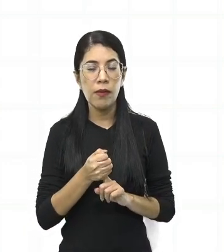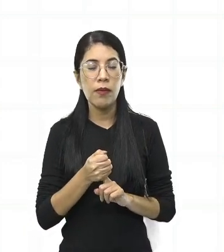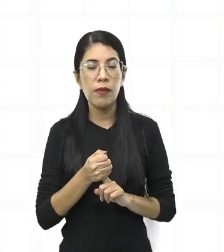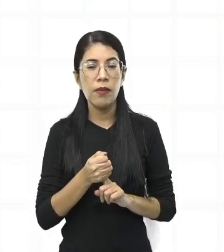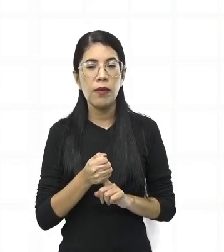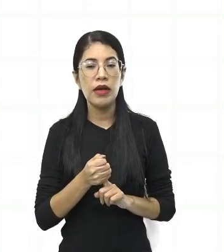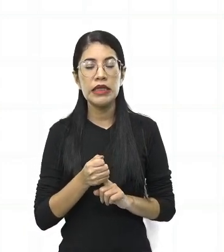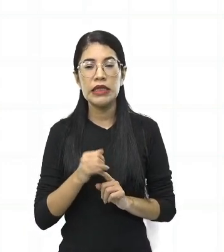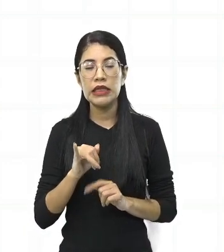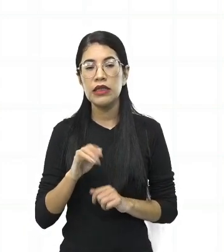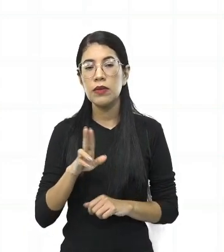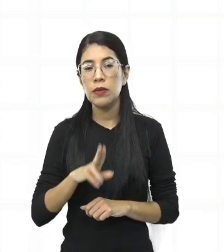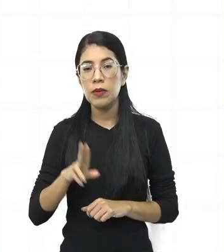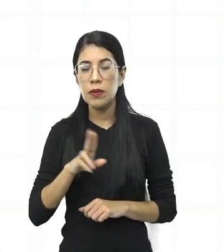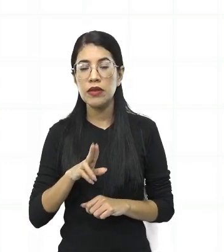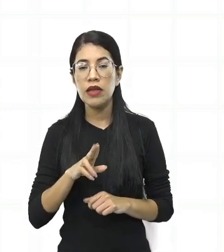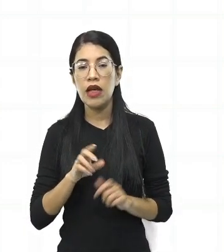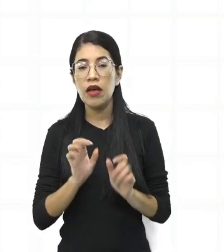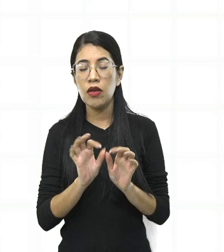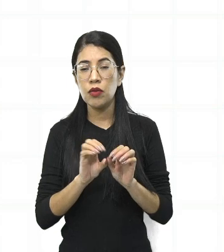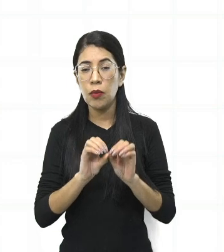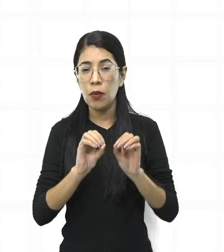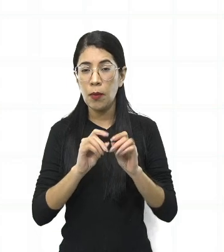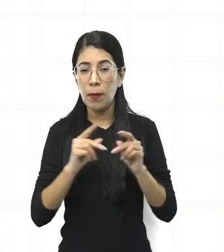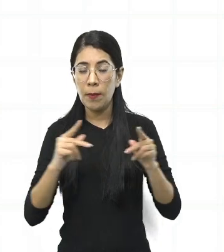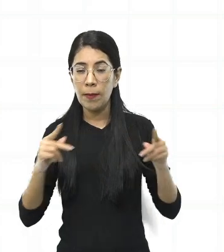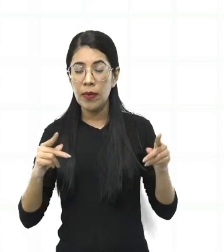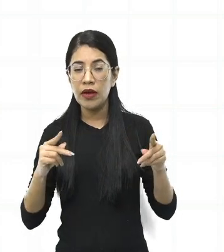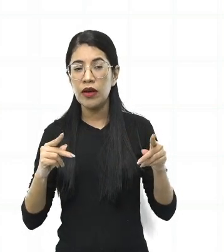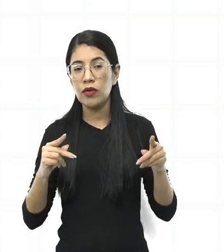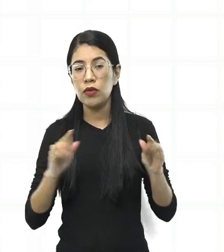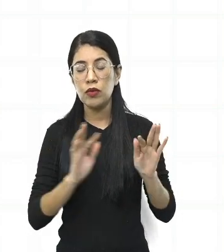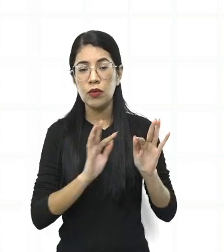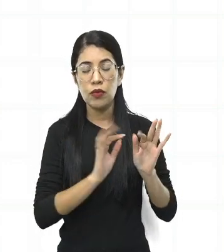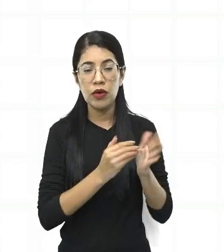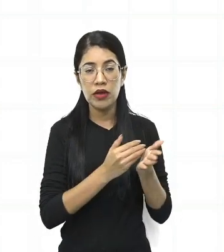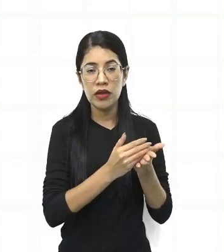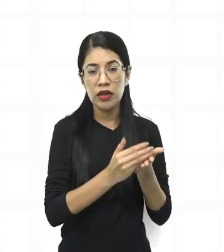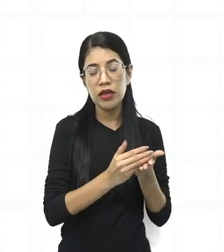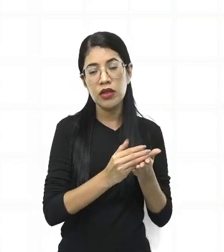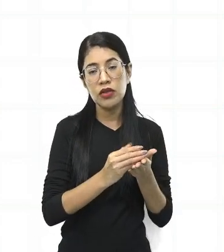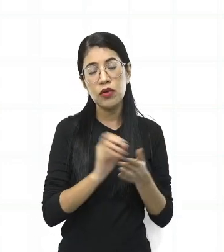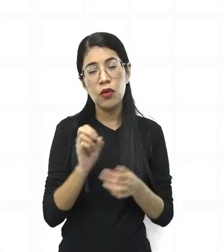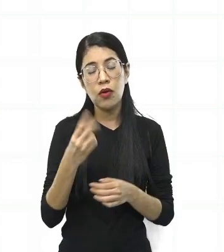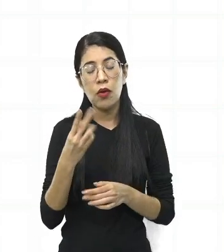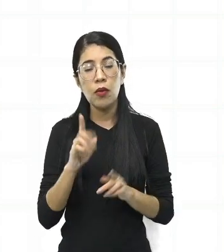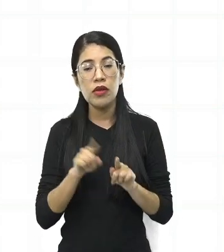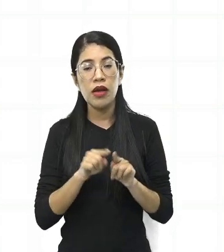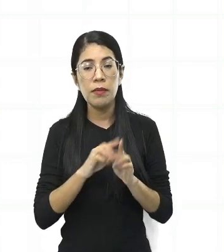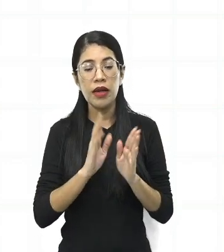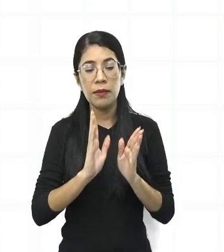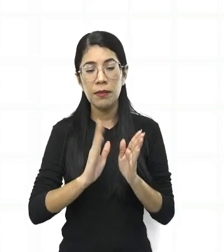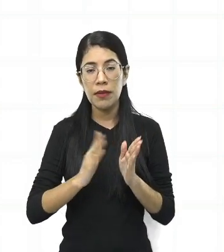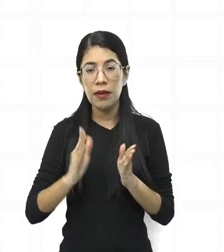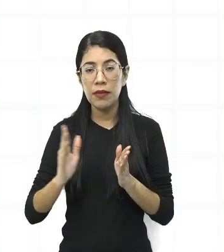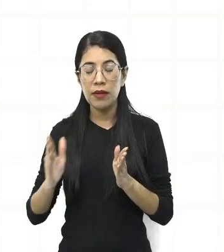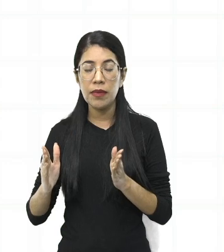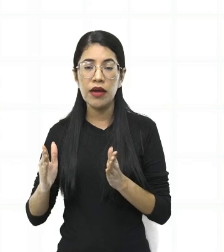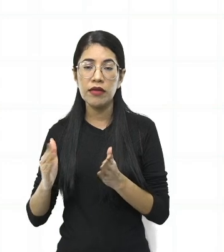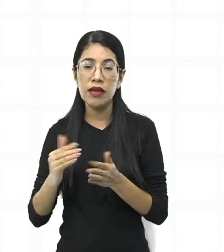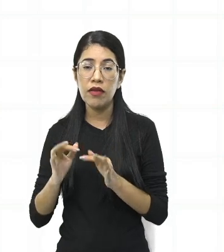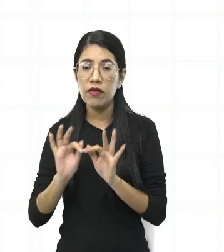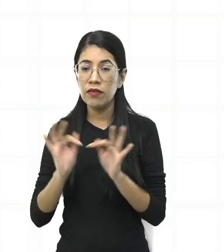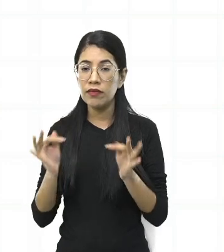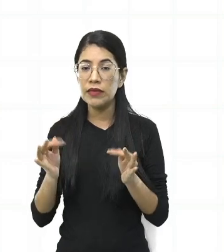quando estiver deslocado no período, no início ou intercalando termos que se ligam